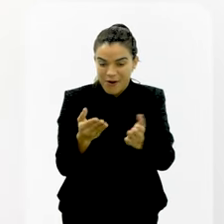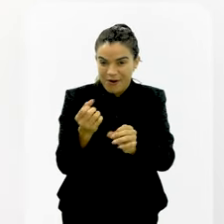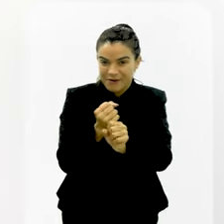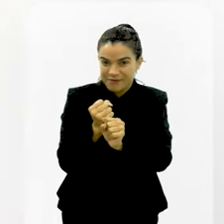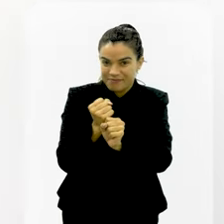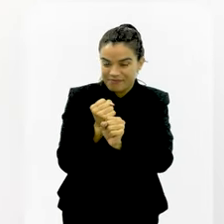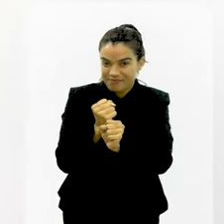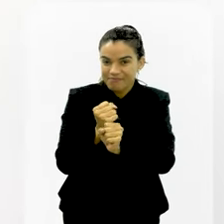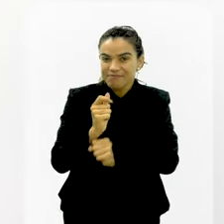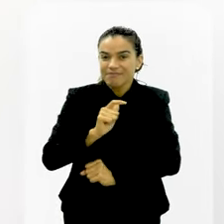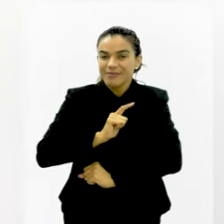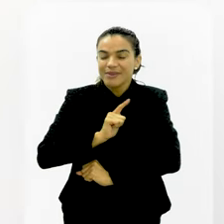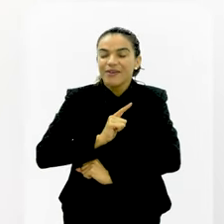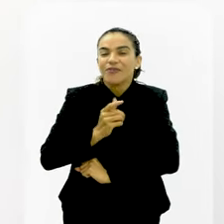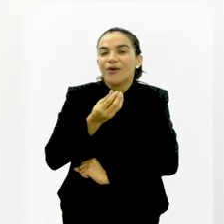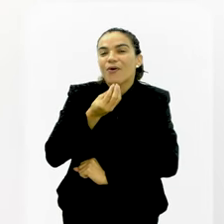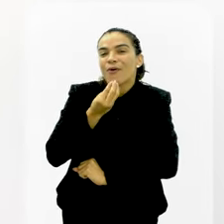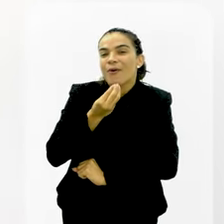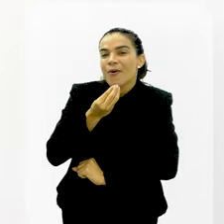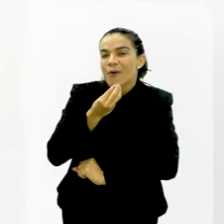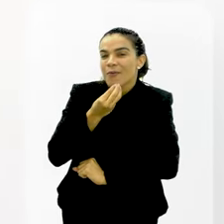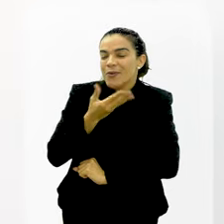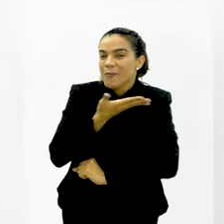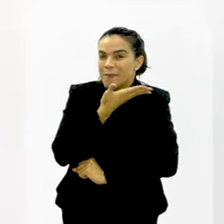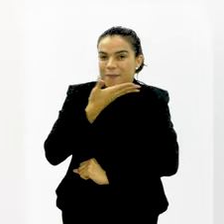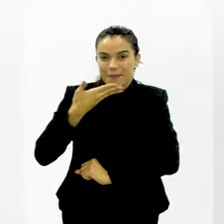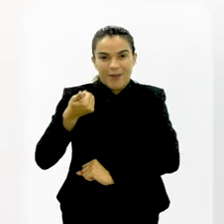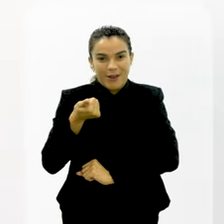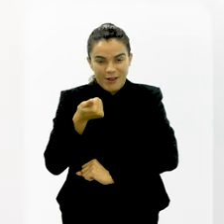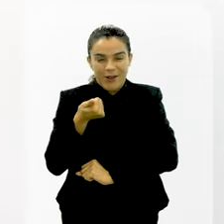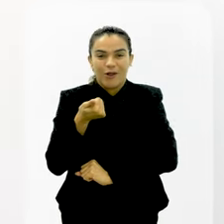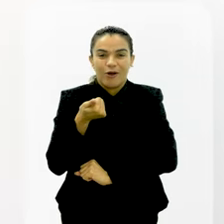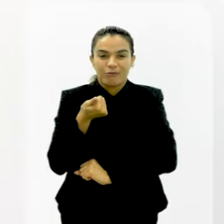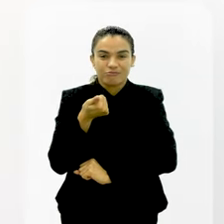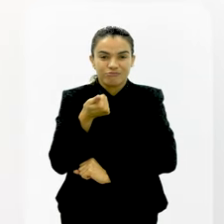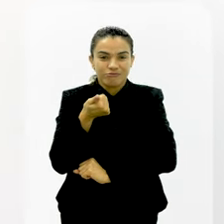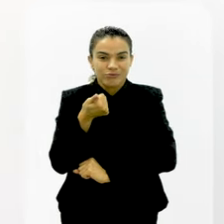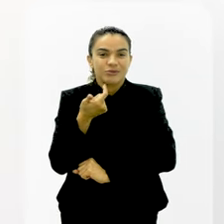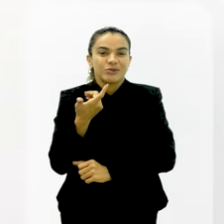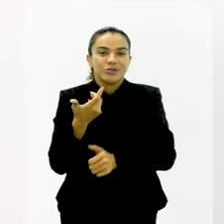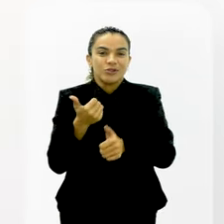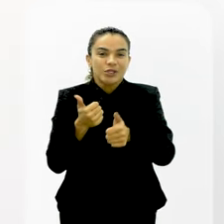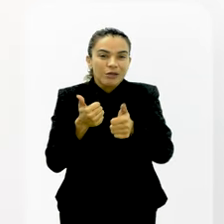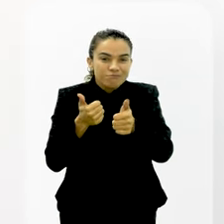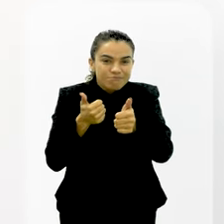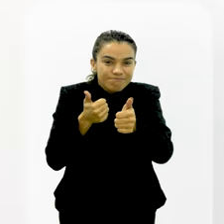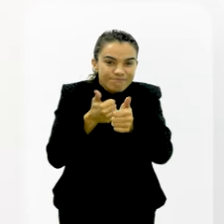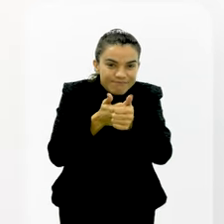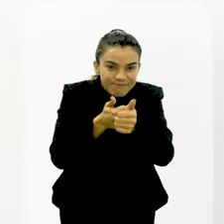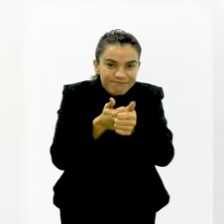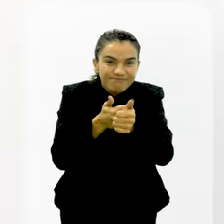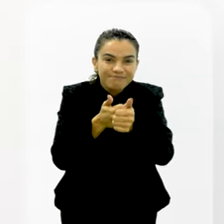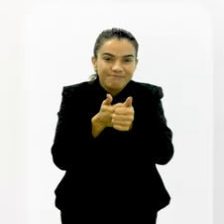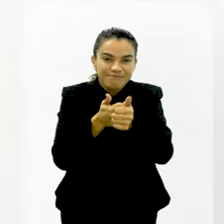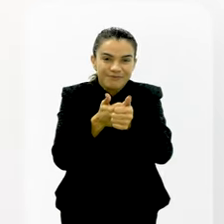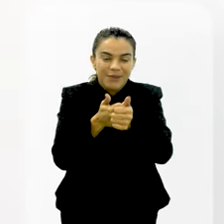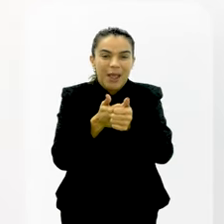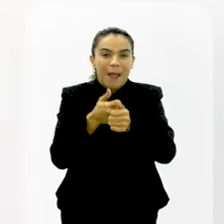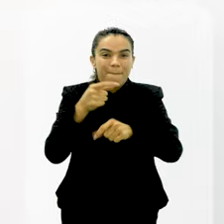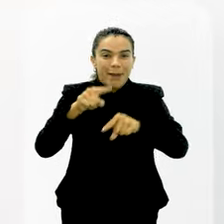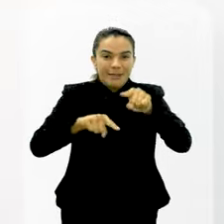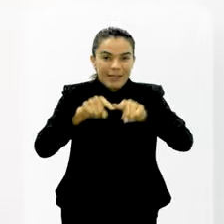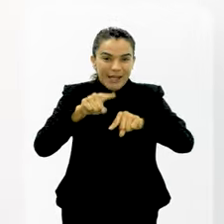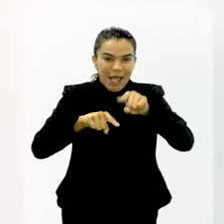Esse ano a gente teve uma oportunidade maior de estar próximo a